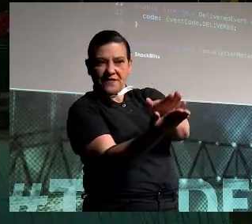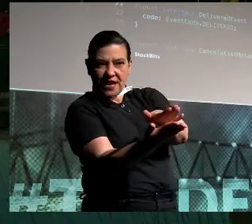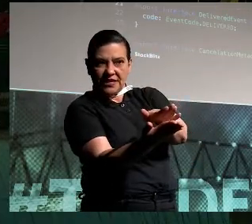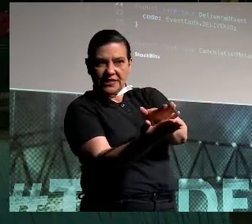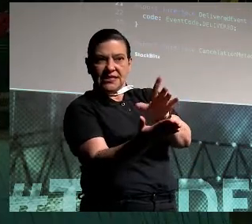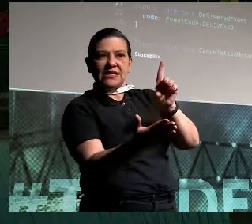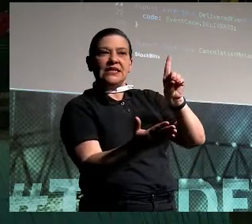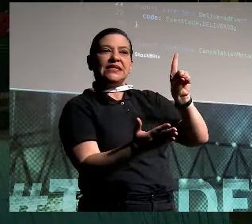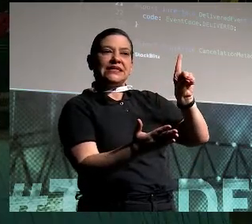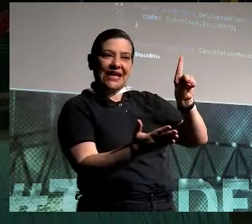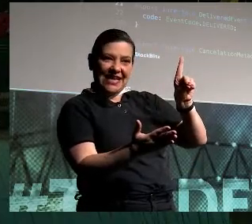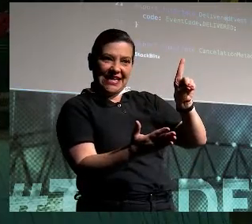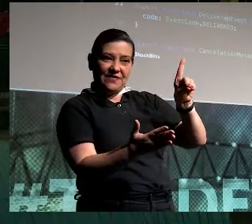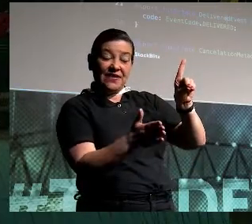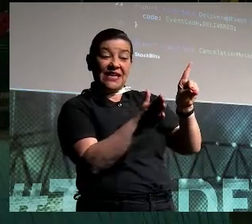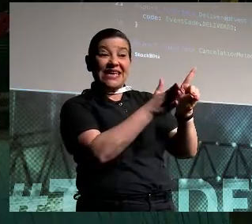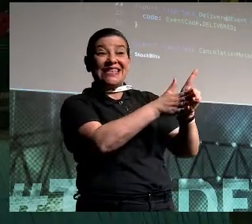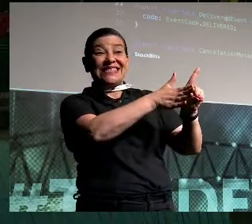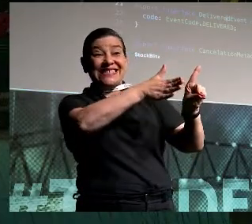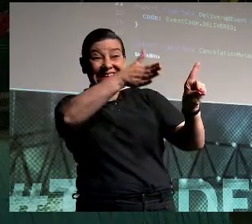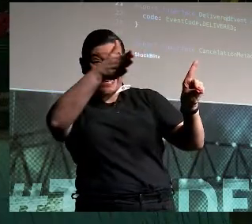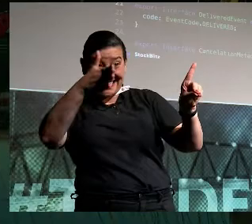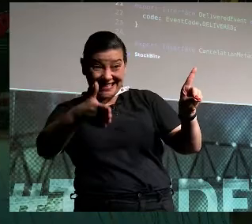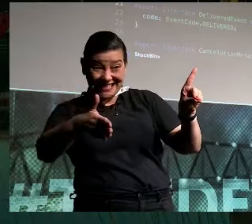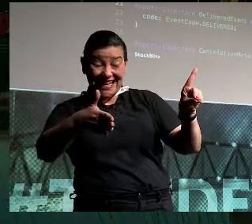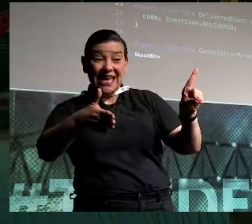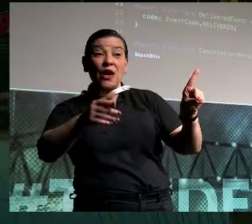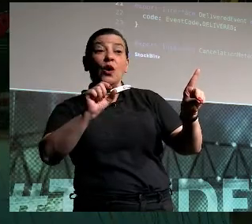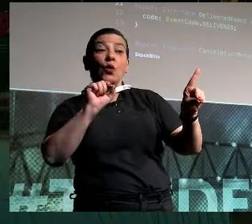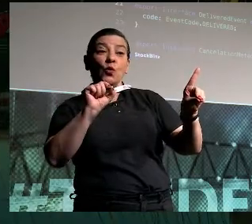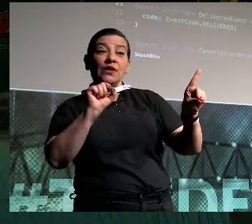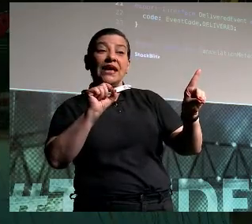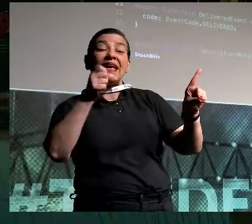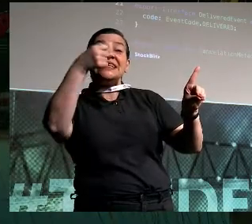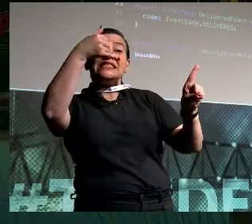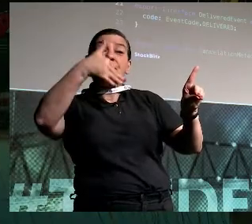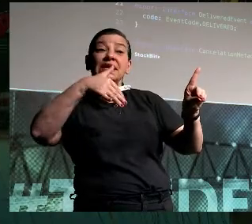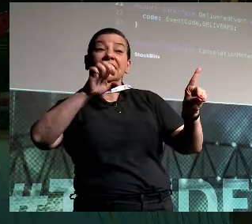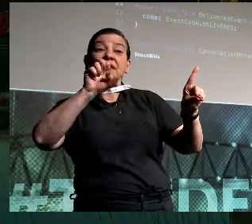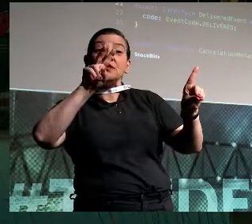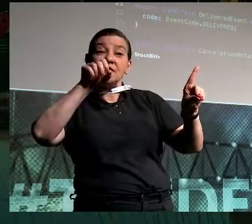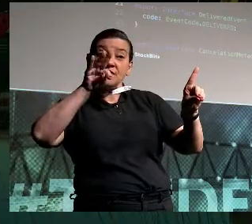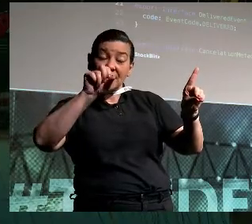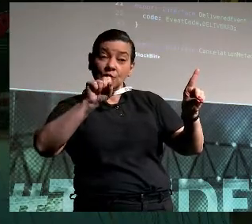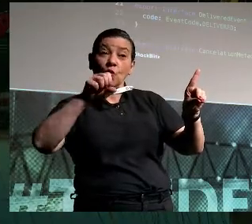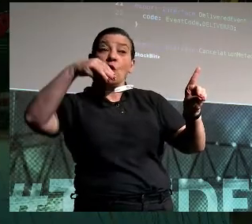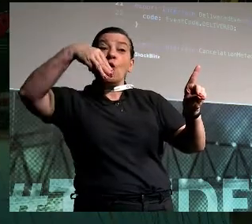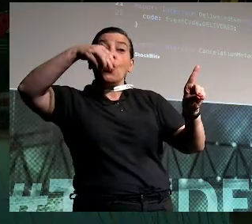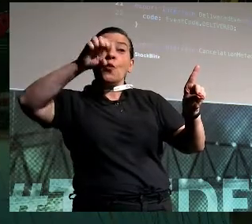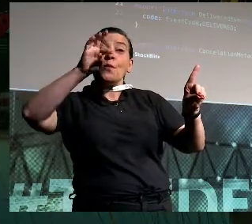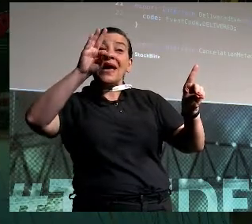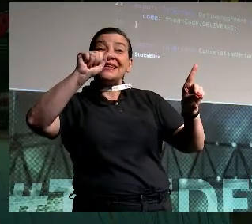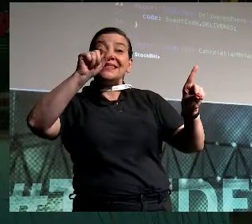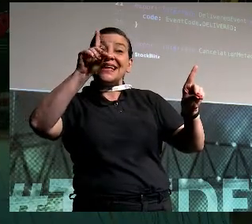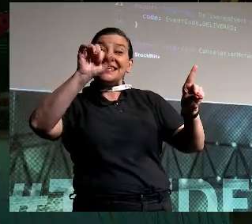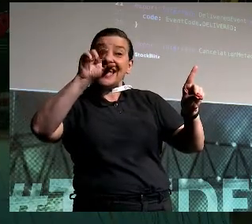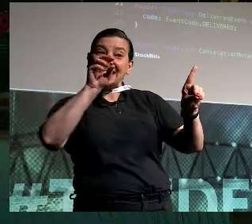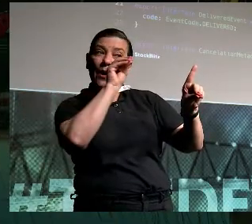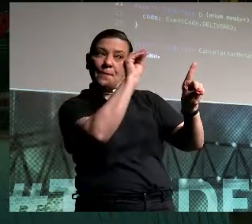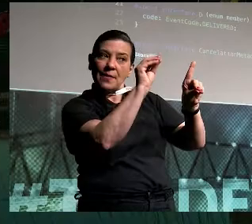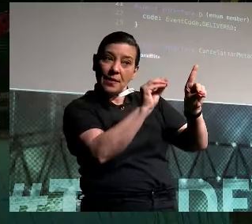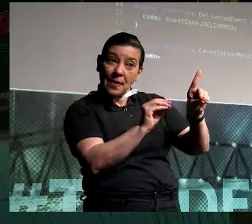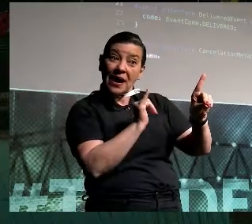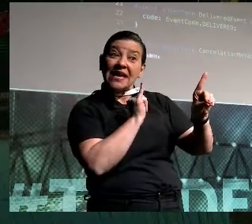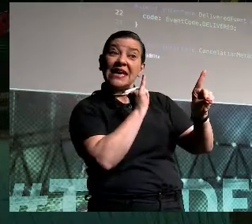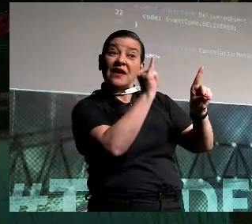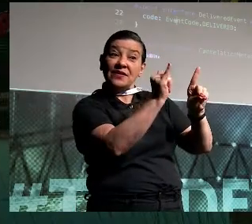delivered event, estender o meu evento passando qual que é o metadata para ele, e falando que o código dele não